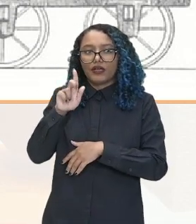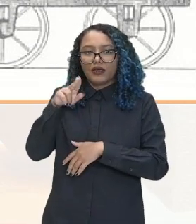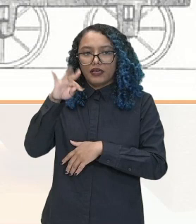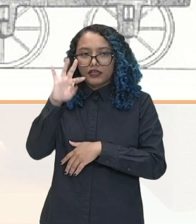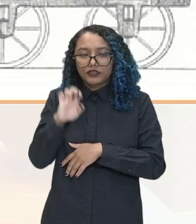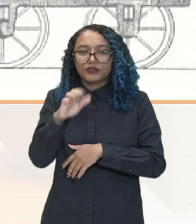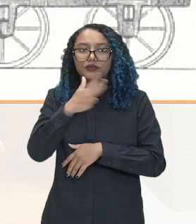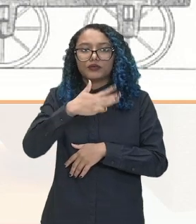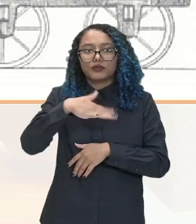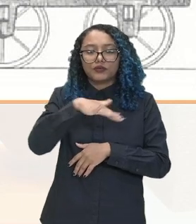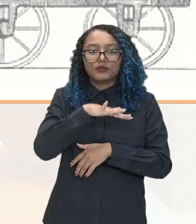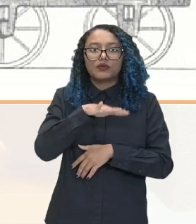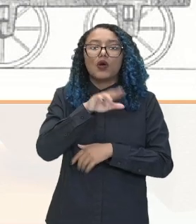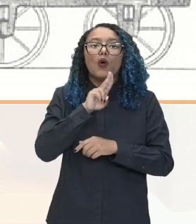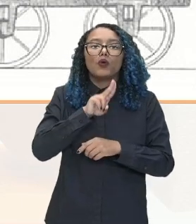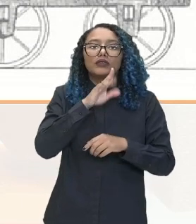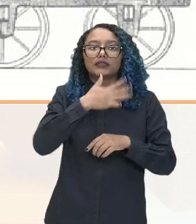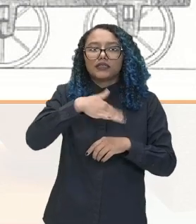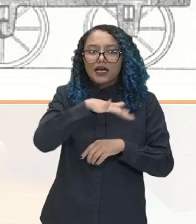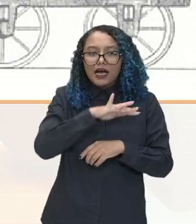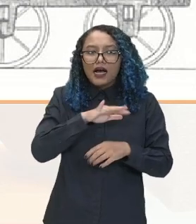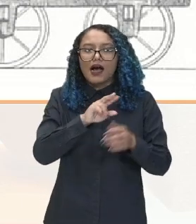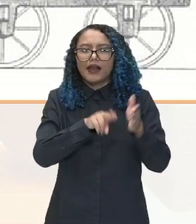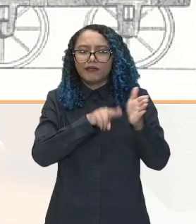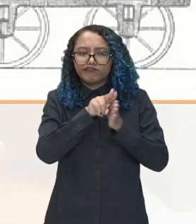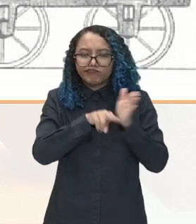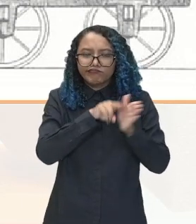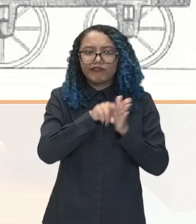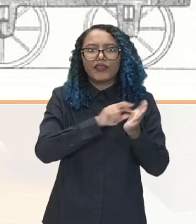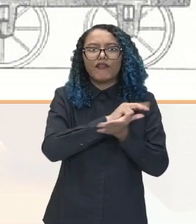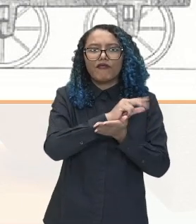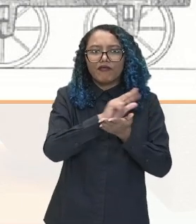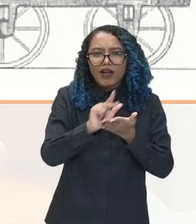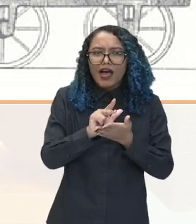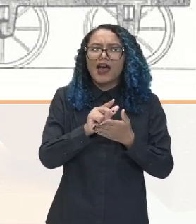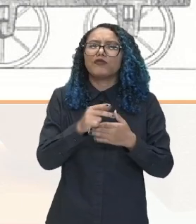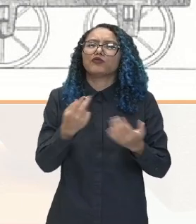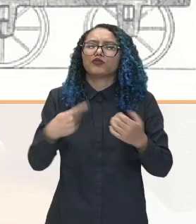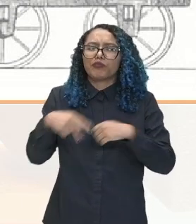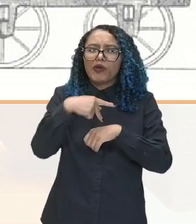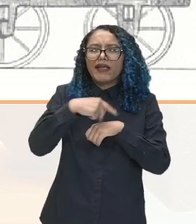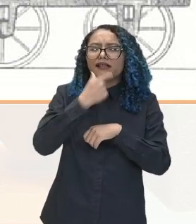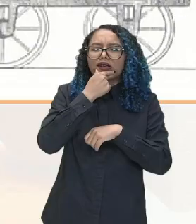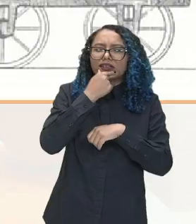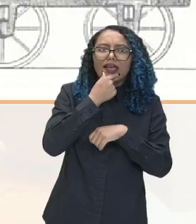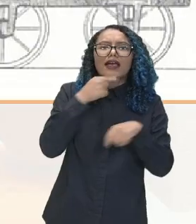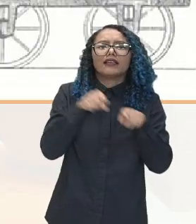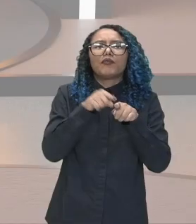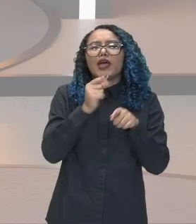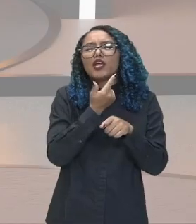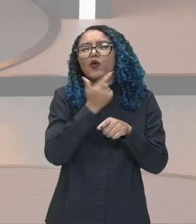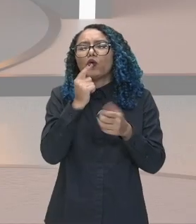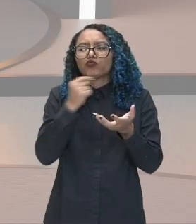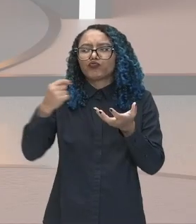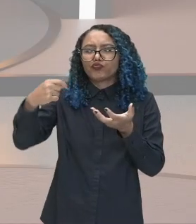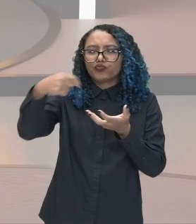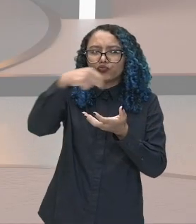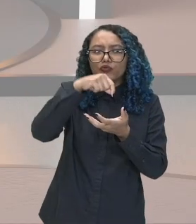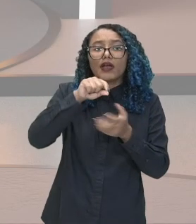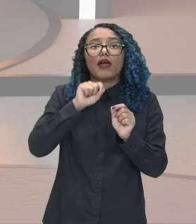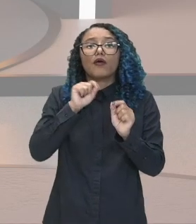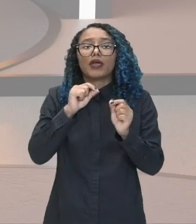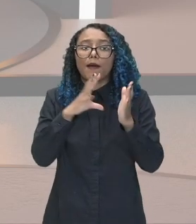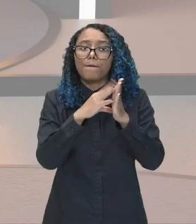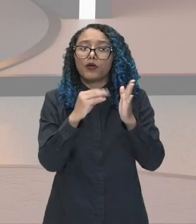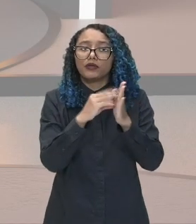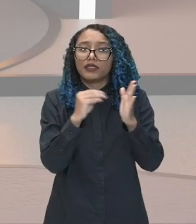transportando cargas e passageiros, não só pela Inglaterra, mas também por todo o mundo. aí é o embrião, né, do trem, né,